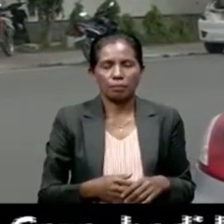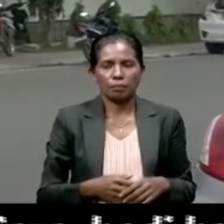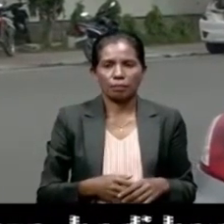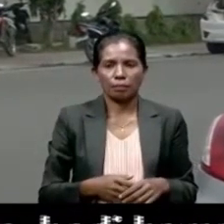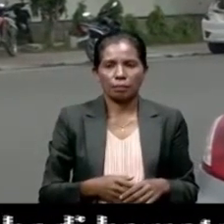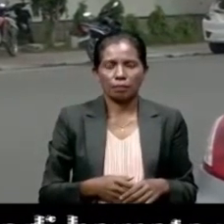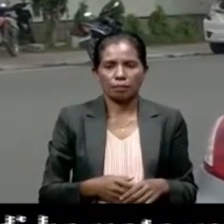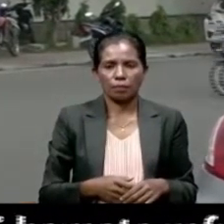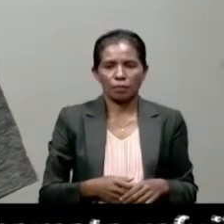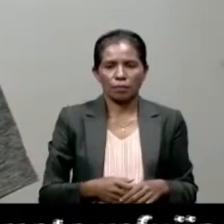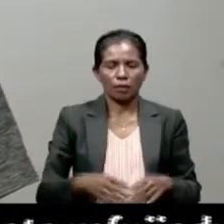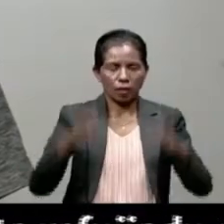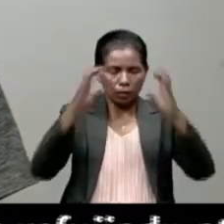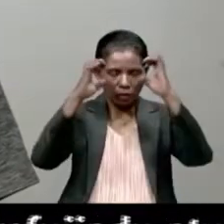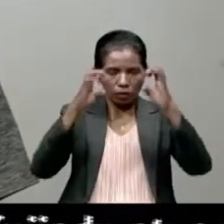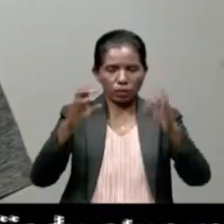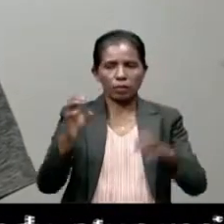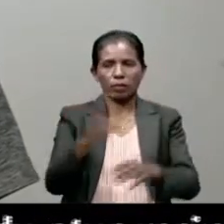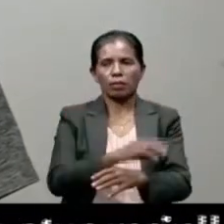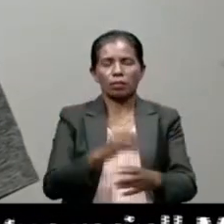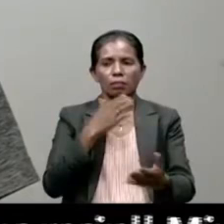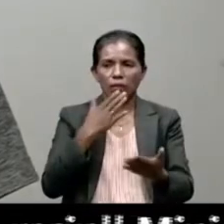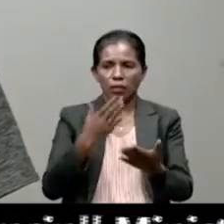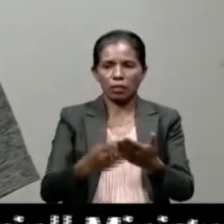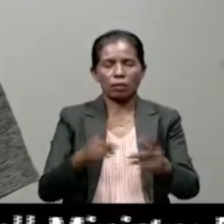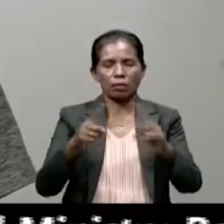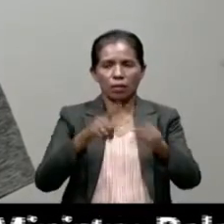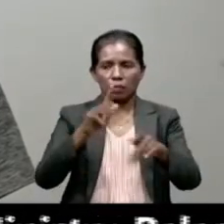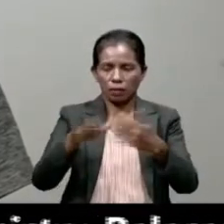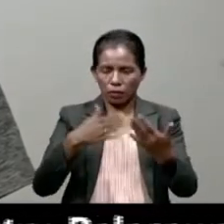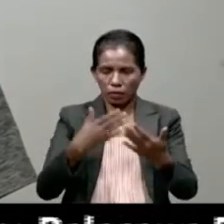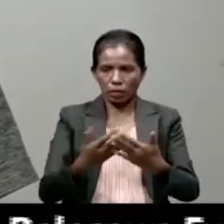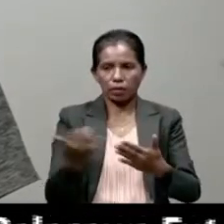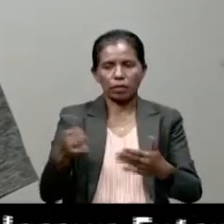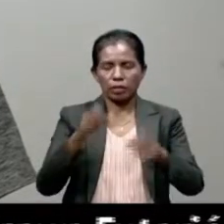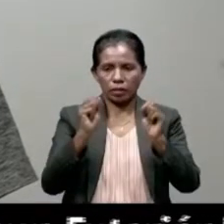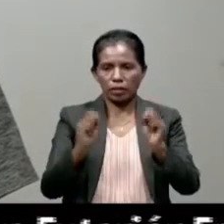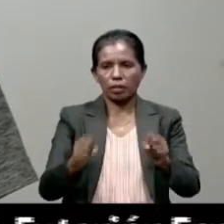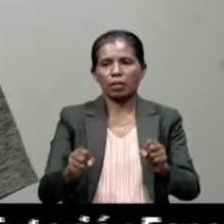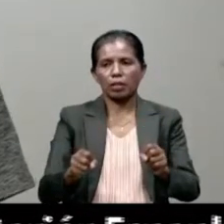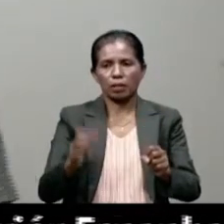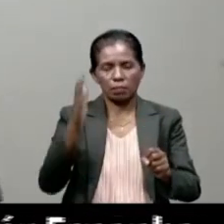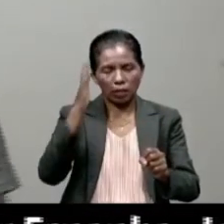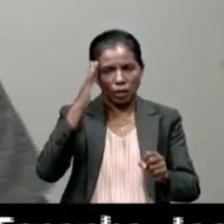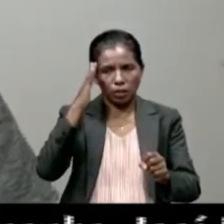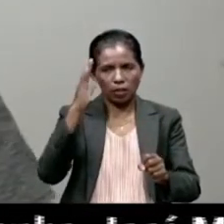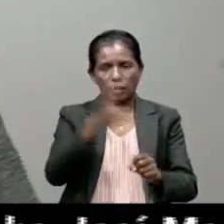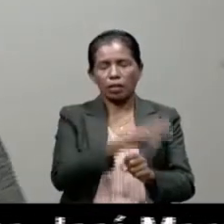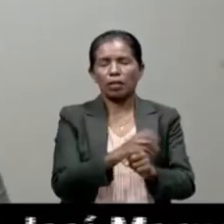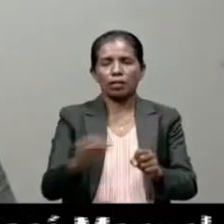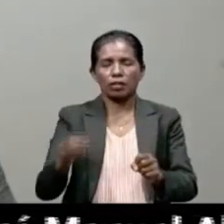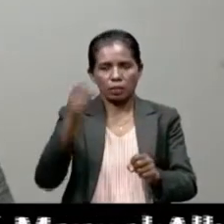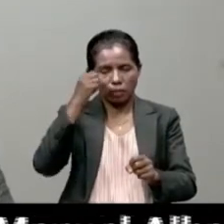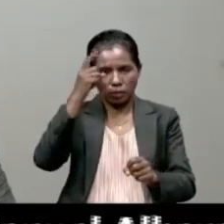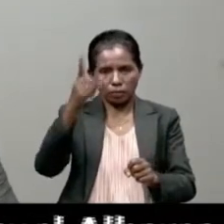Precisa a educação cívica da nebe para o máximo. Basi da dam hotu-hotu atu sira bele at intende no atu sira